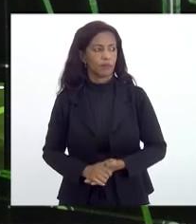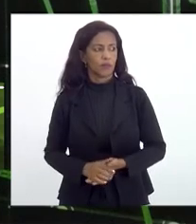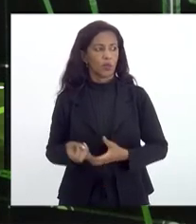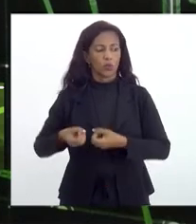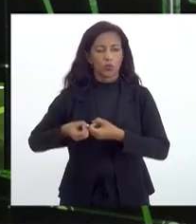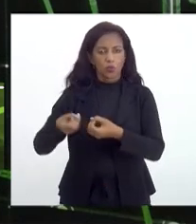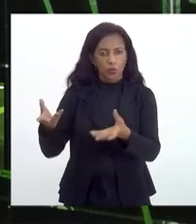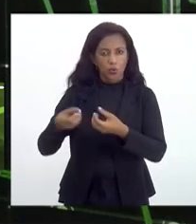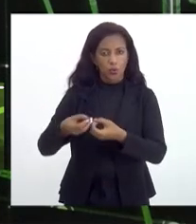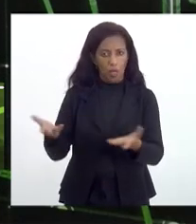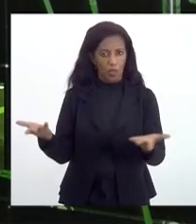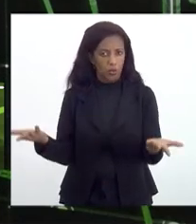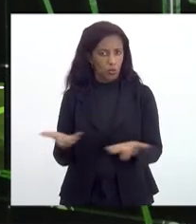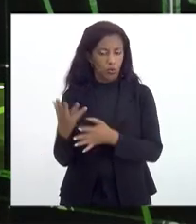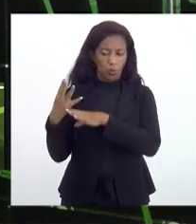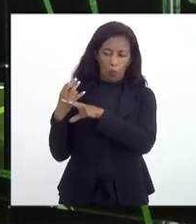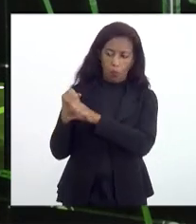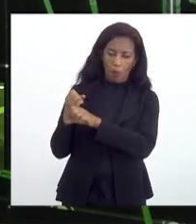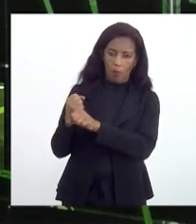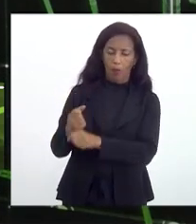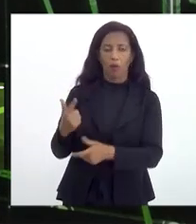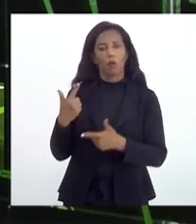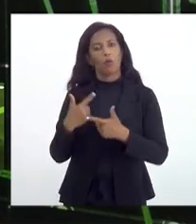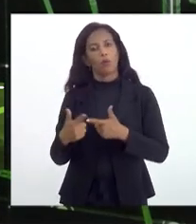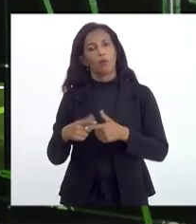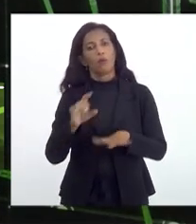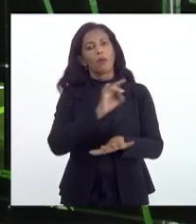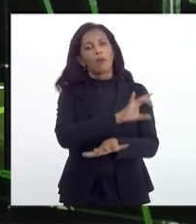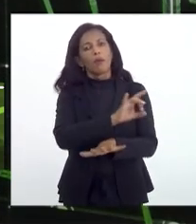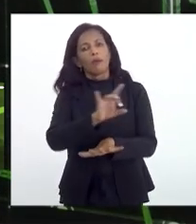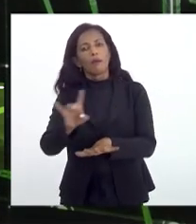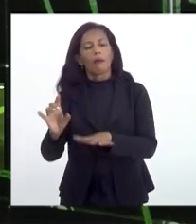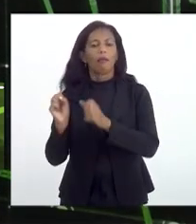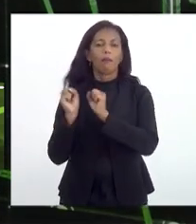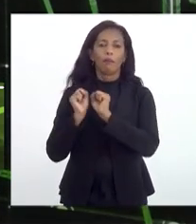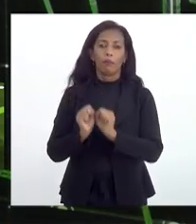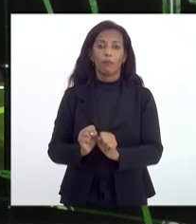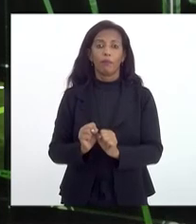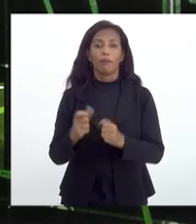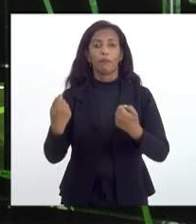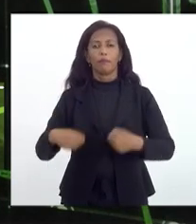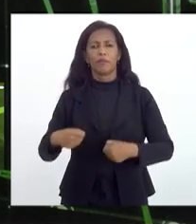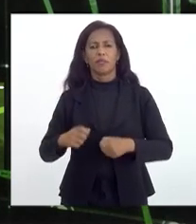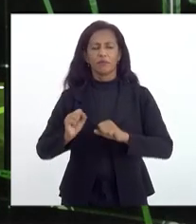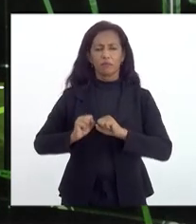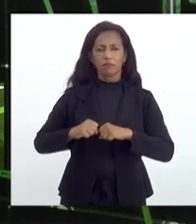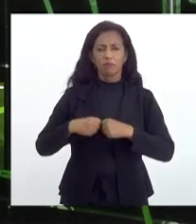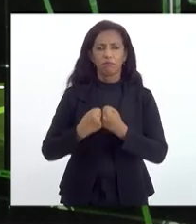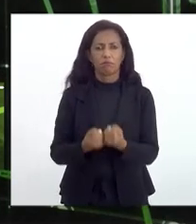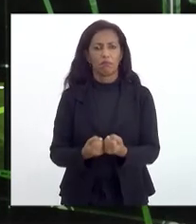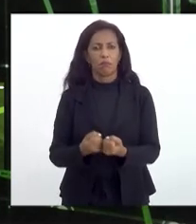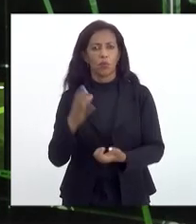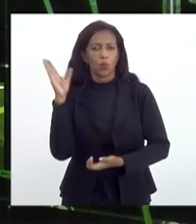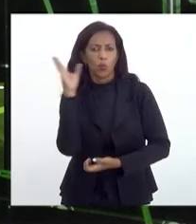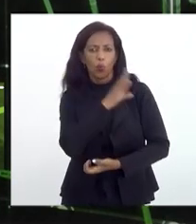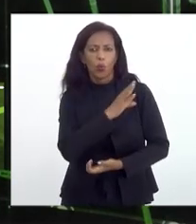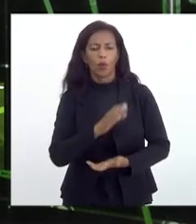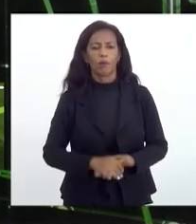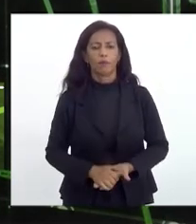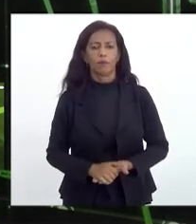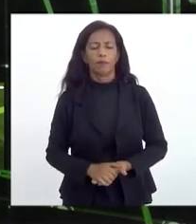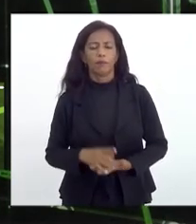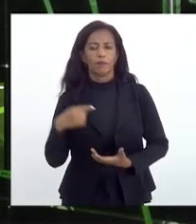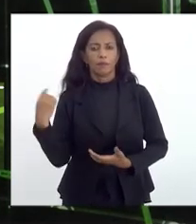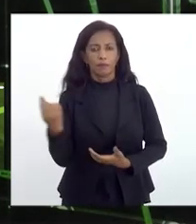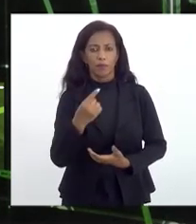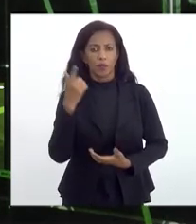despesas hoje orçadas. O problema é que cada poder vai ter que fazer um empenhamento muito rápido para que